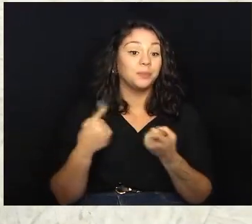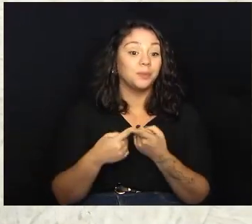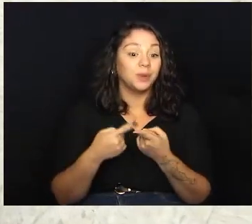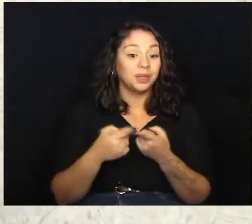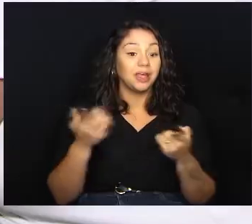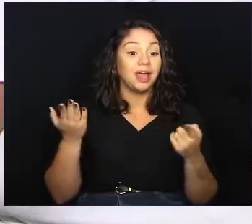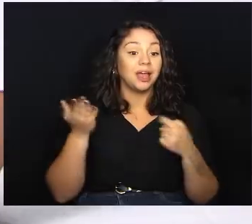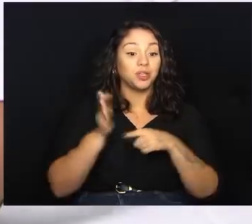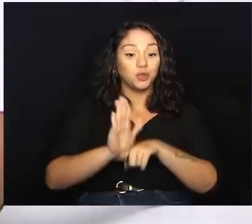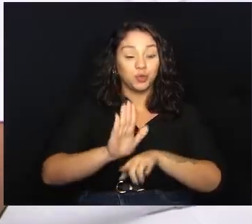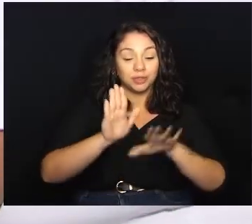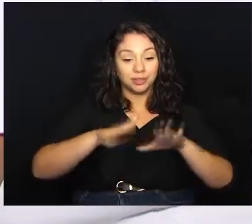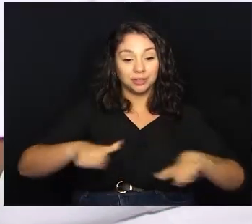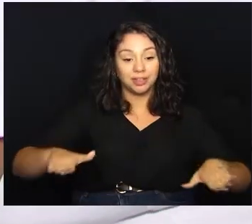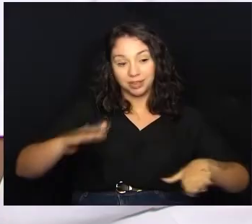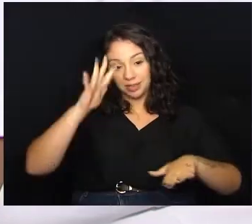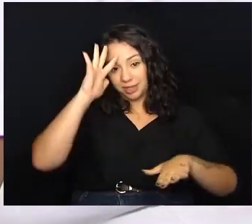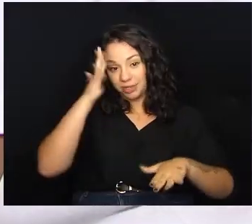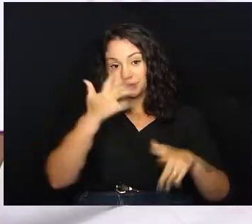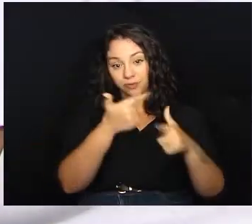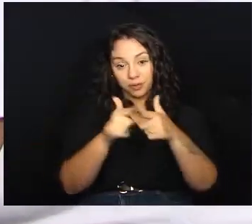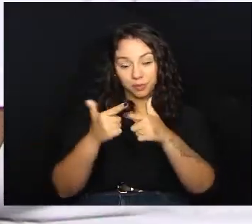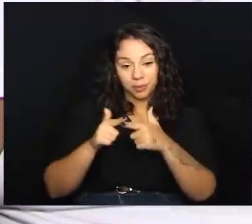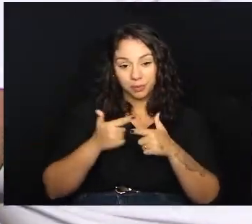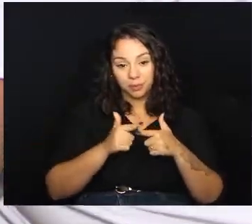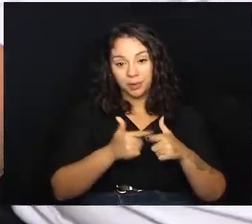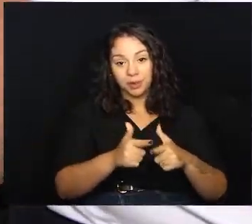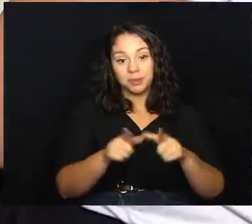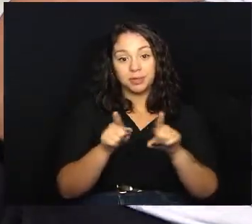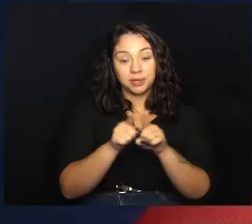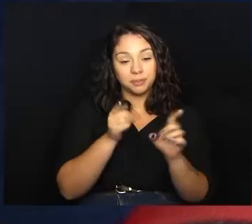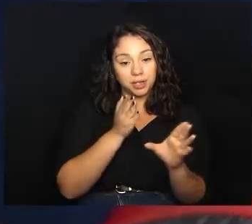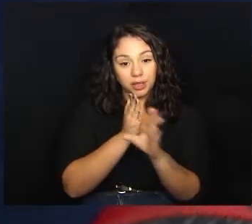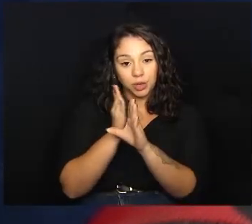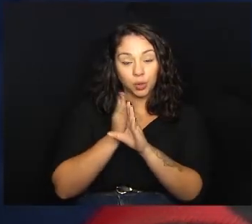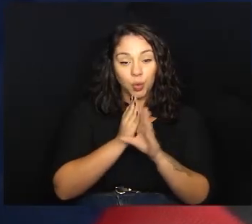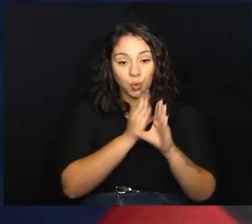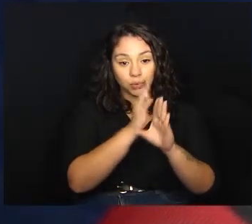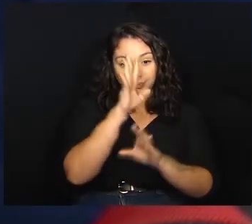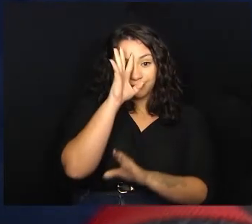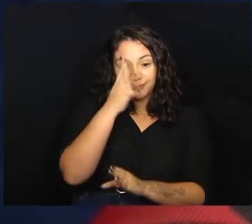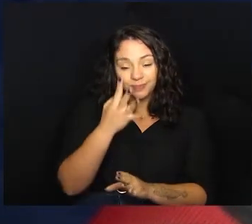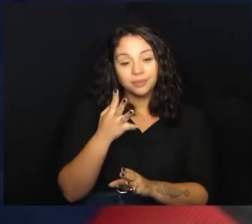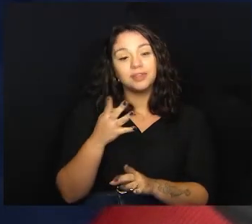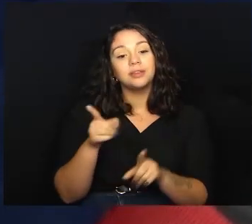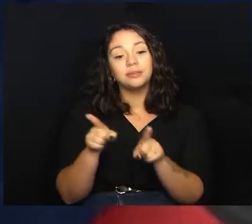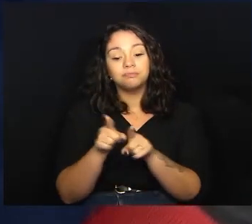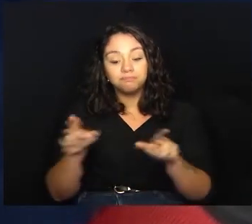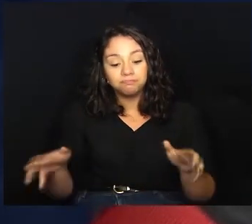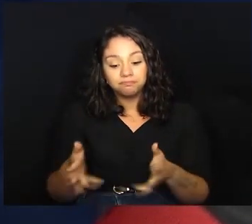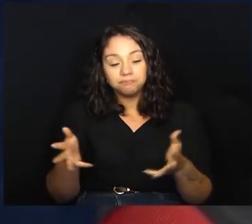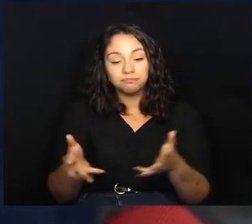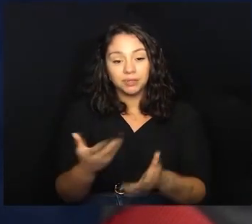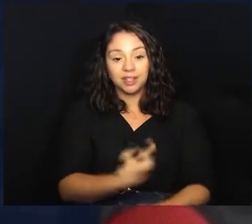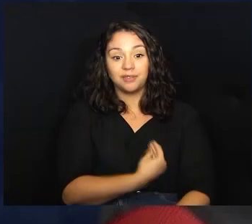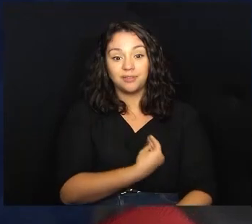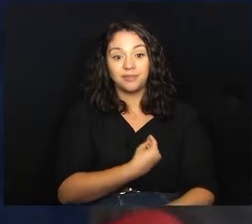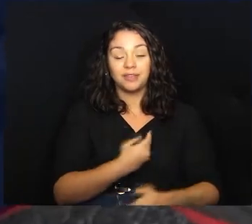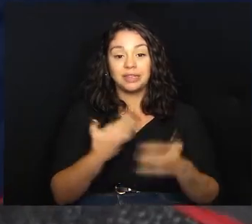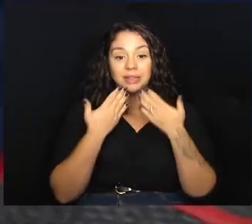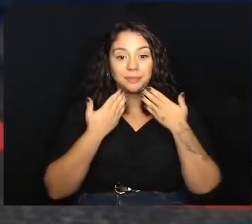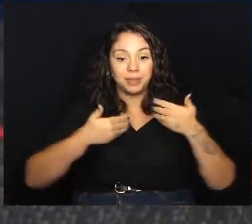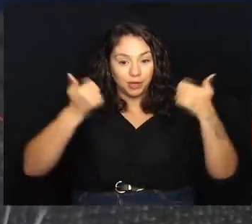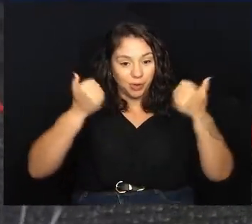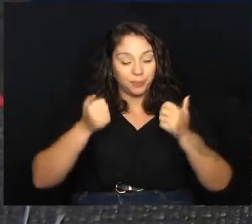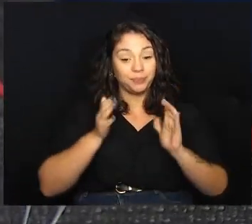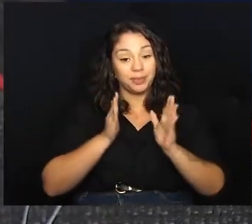importante. Afinal, ajuda as crianças a resolver problemas, encontrar saídas artísticas e tornar a vida